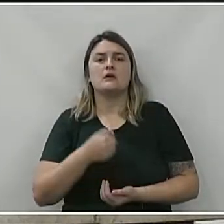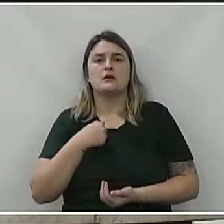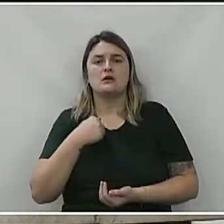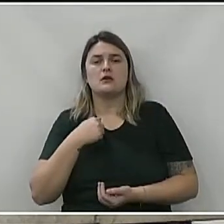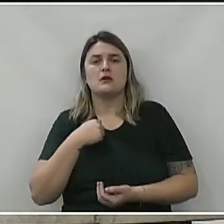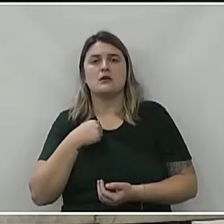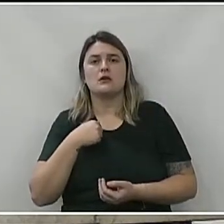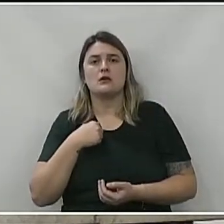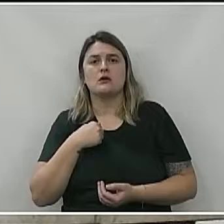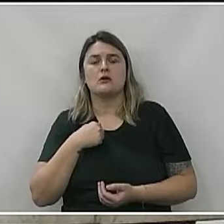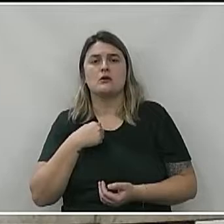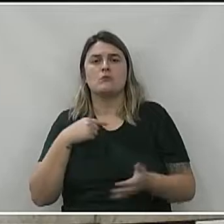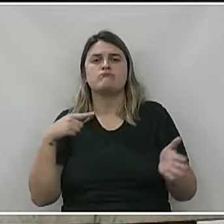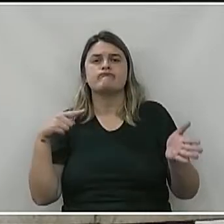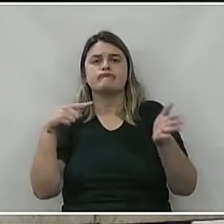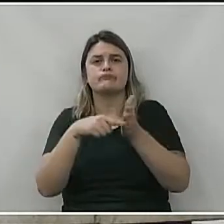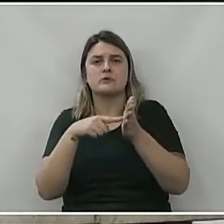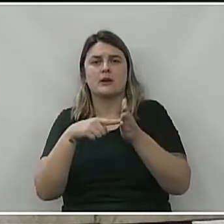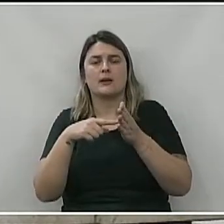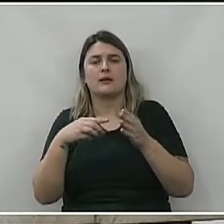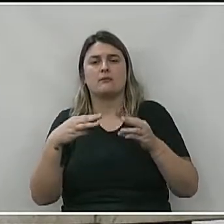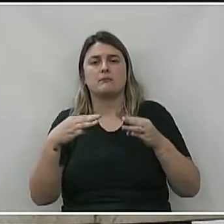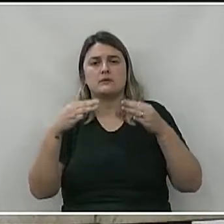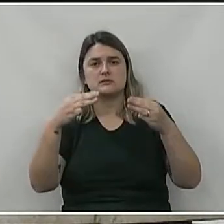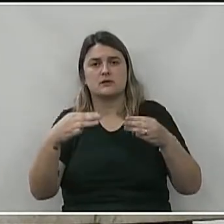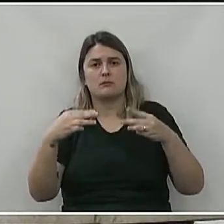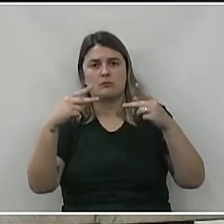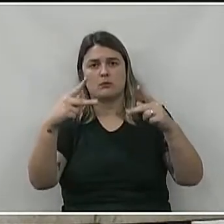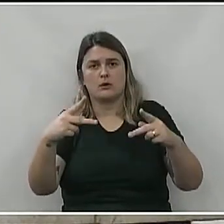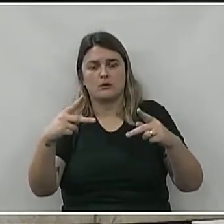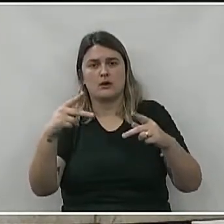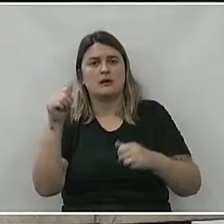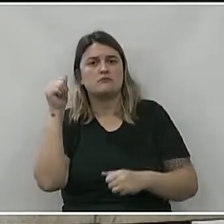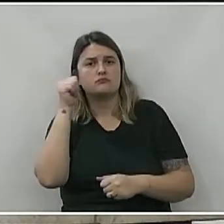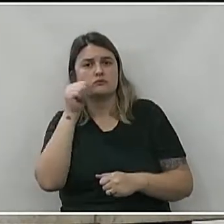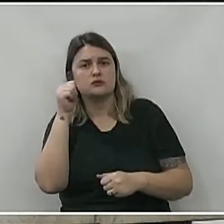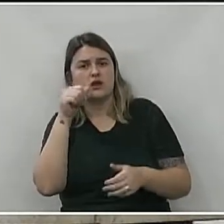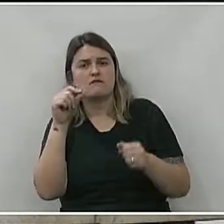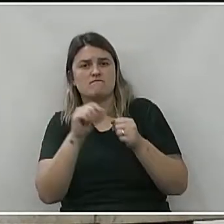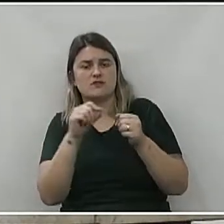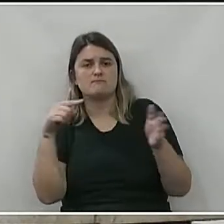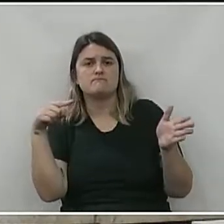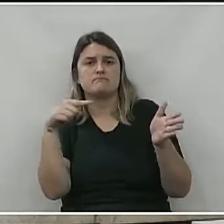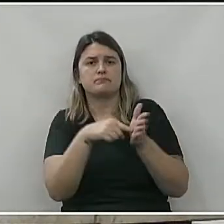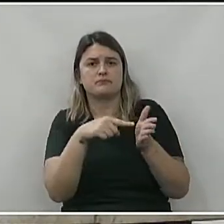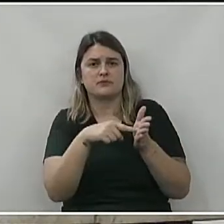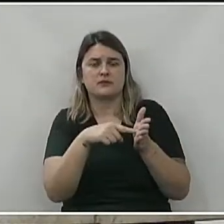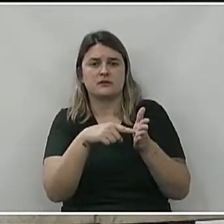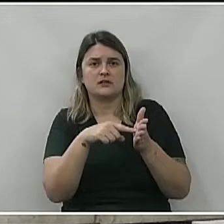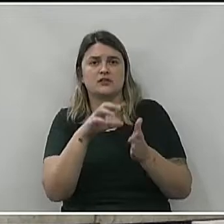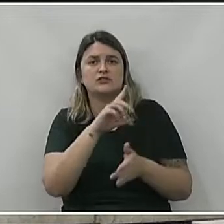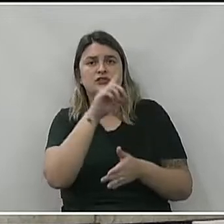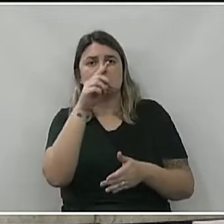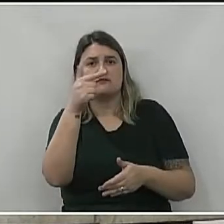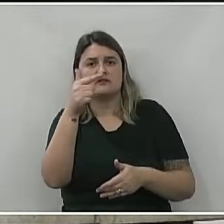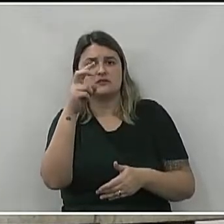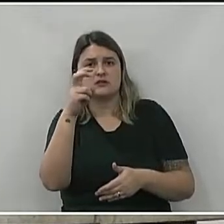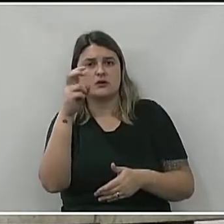trouxe aqui uma denúncia no Ministério Público dessa munícipe que foi registrada no dia